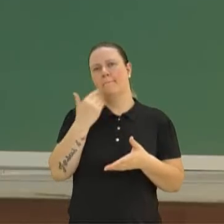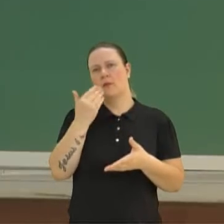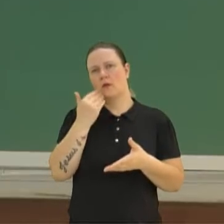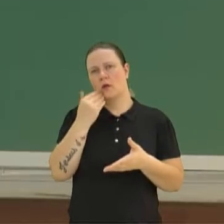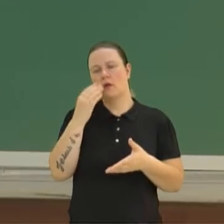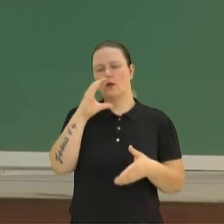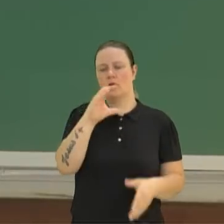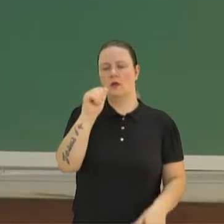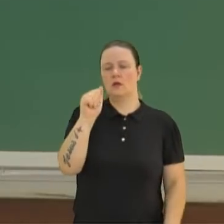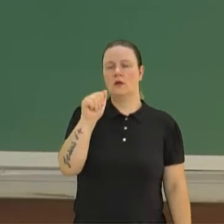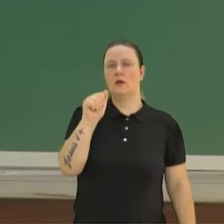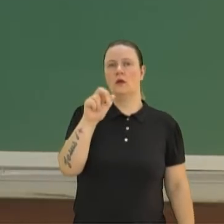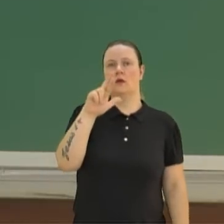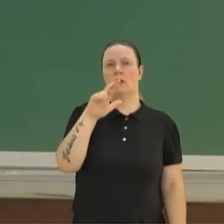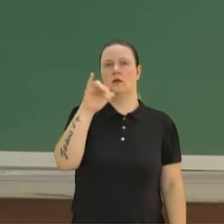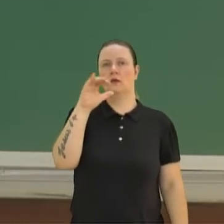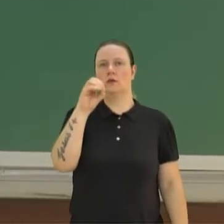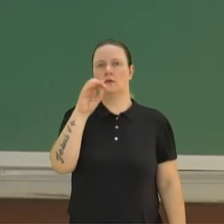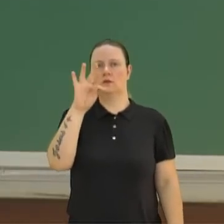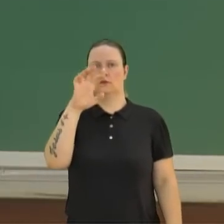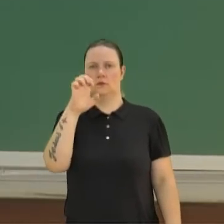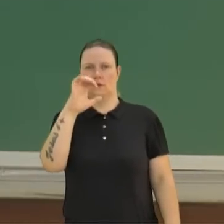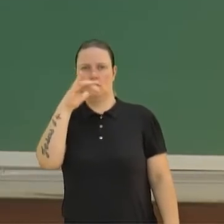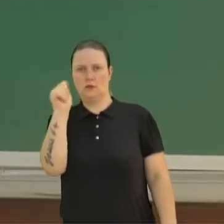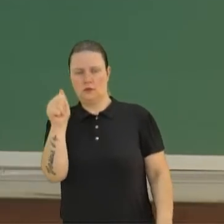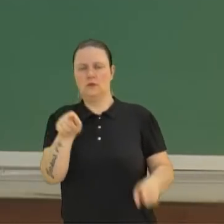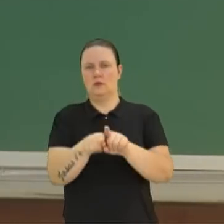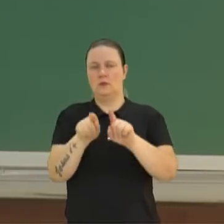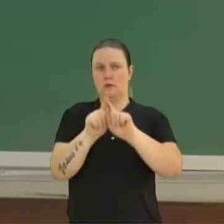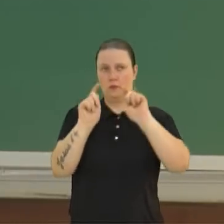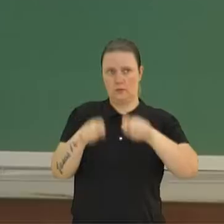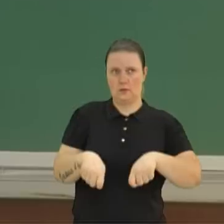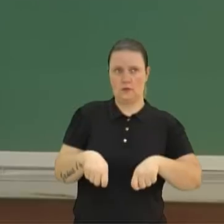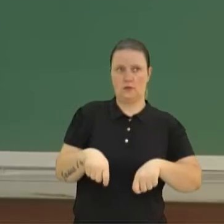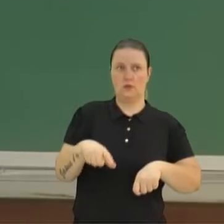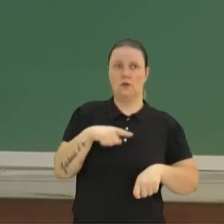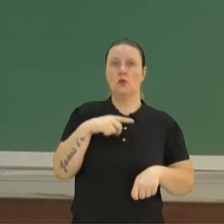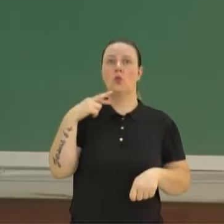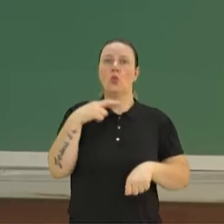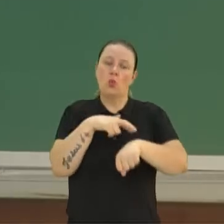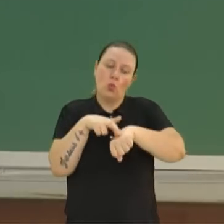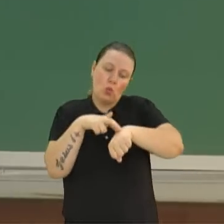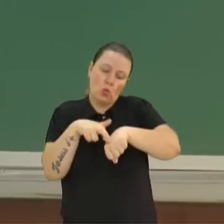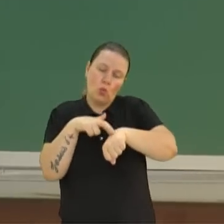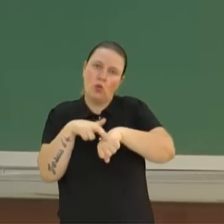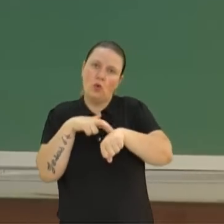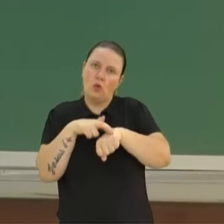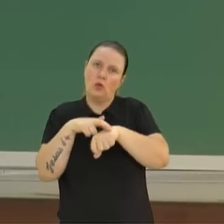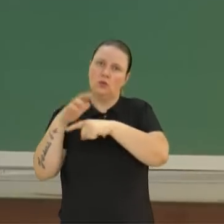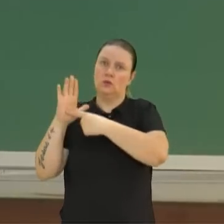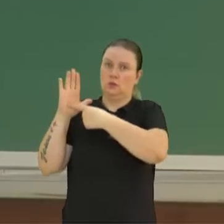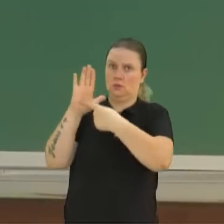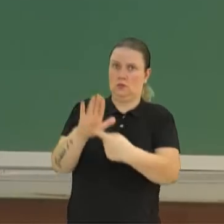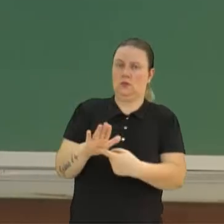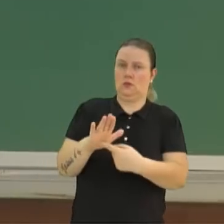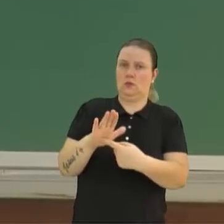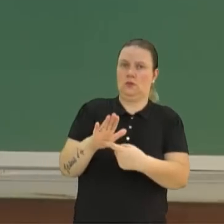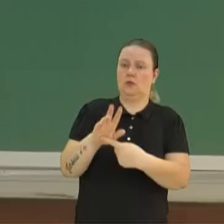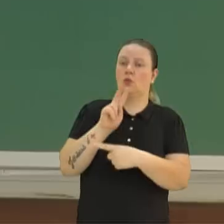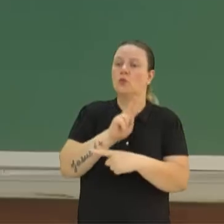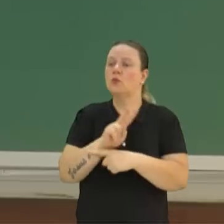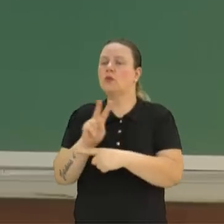núcleo. E é exatamente o núcleo que nós vamos nos concentrar agora. Pelo que o núcleo é formado? O que tem lá dentro do núcleo?